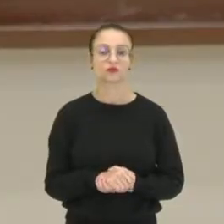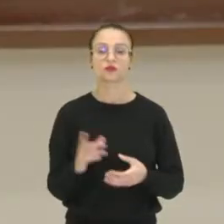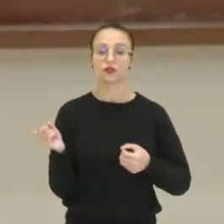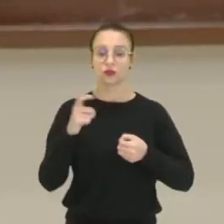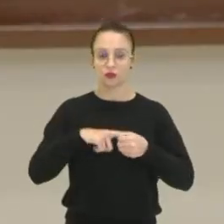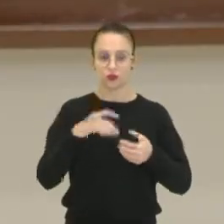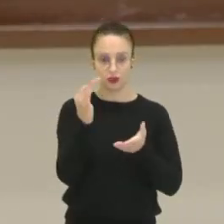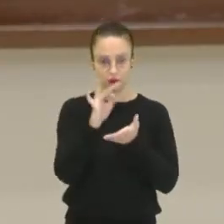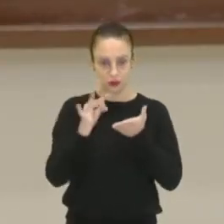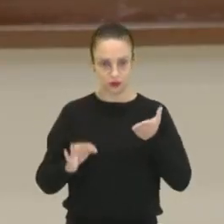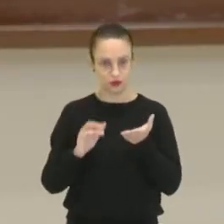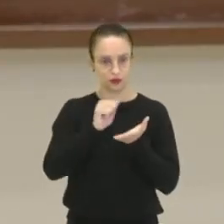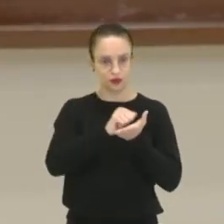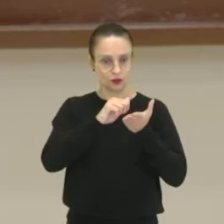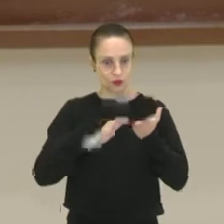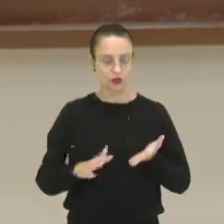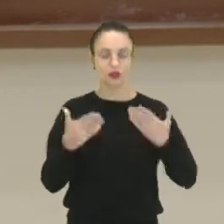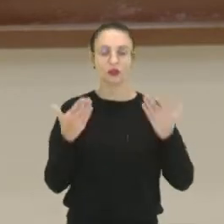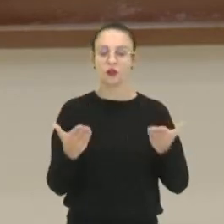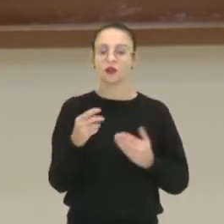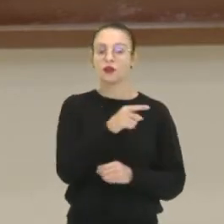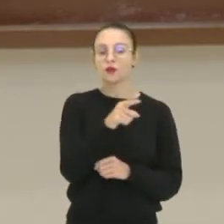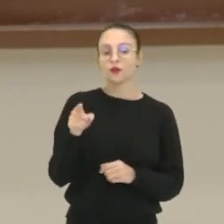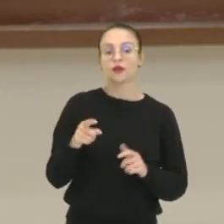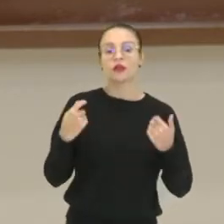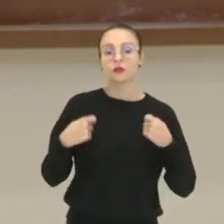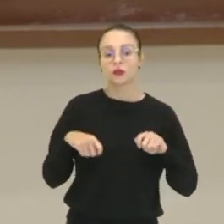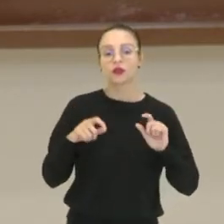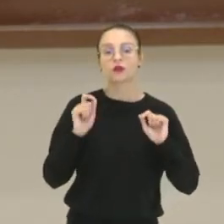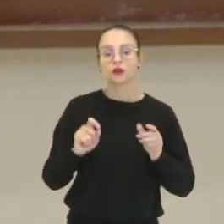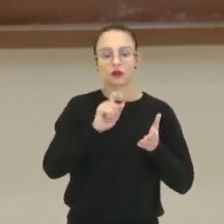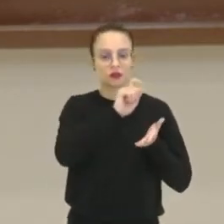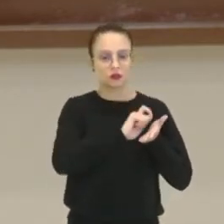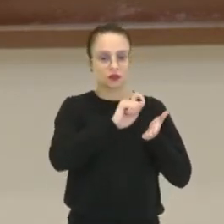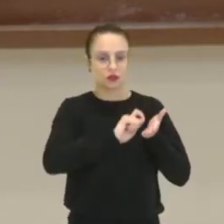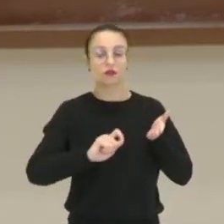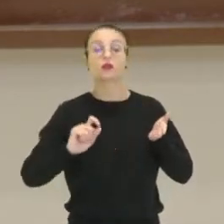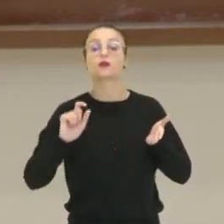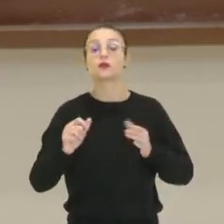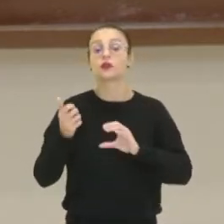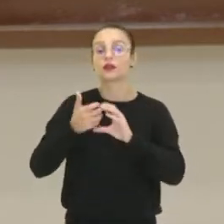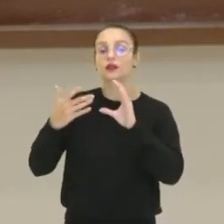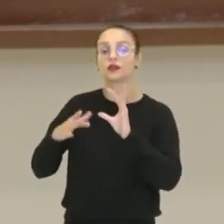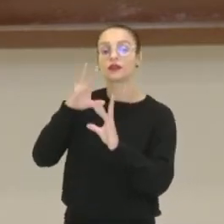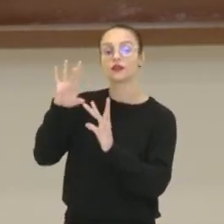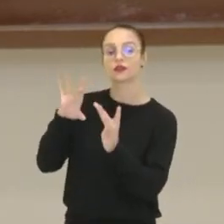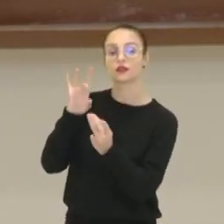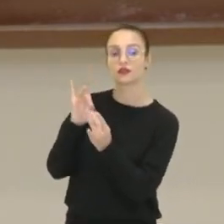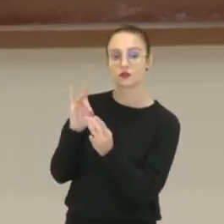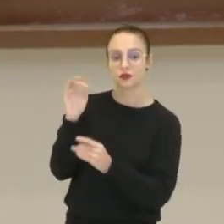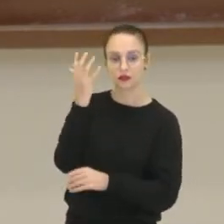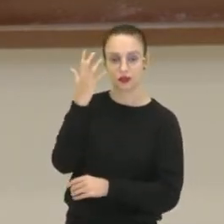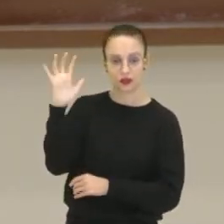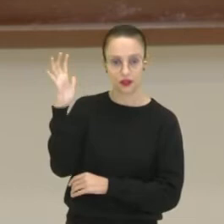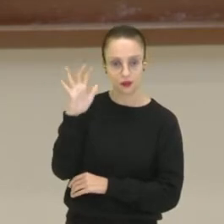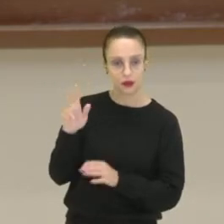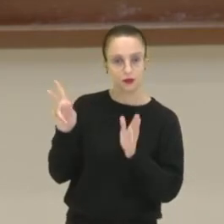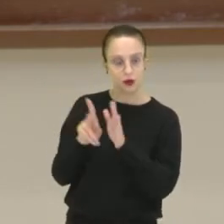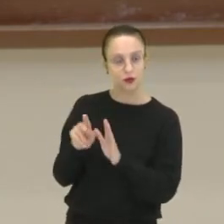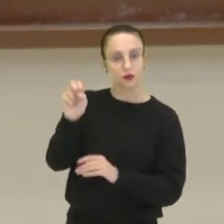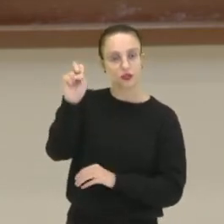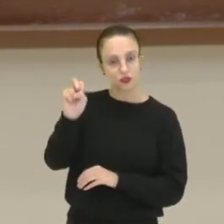Voltamos com a correção da atividade, então vocês tinham que escrever ali que características são específicas do clima da região sul, do